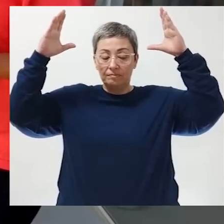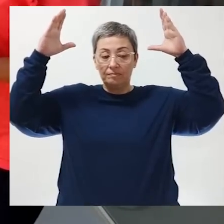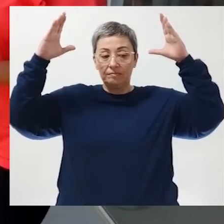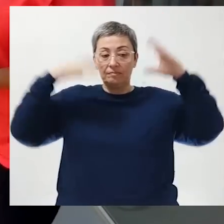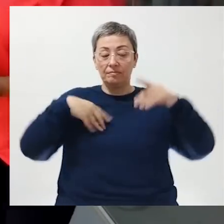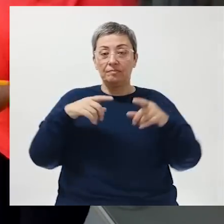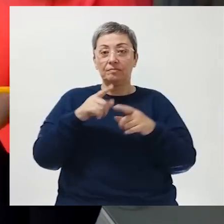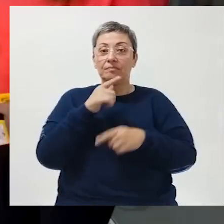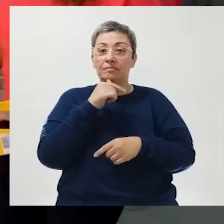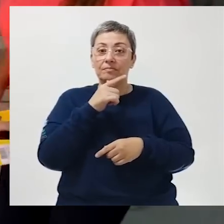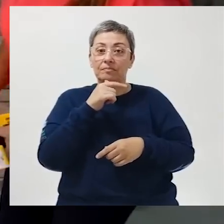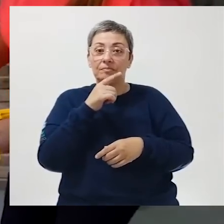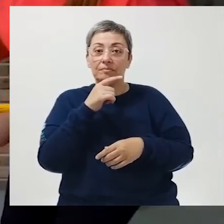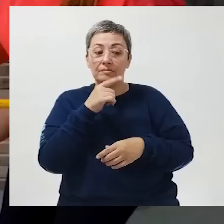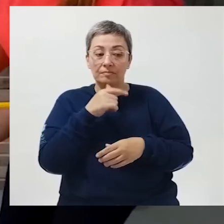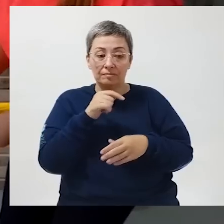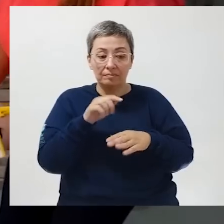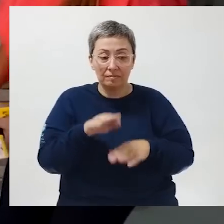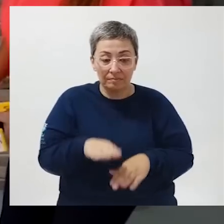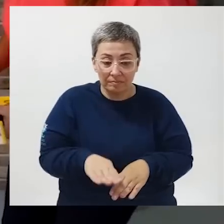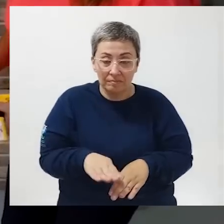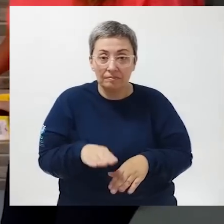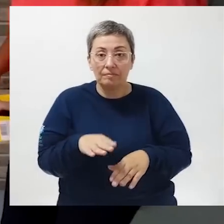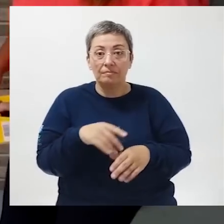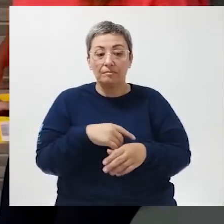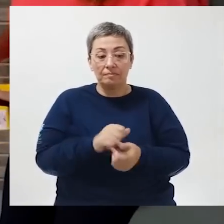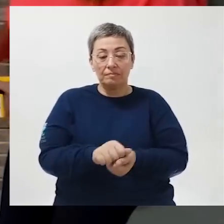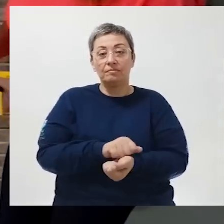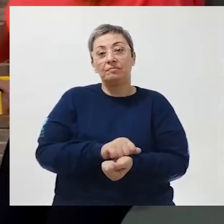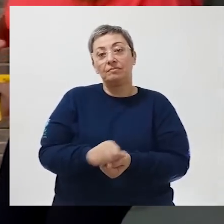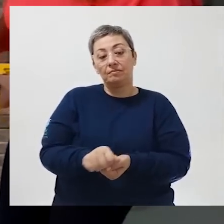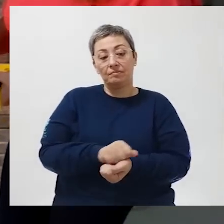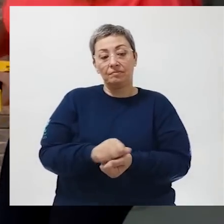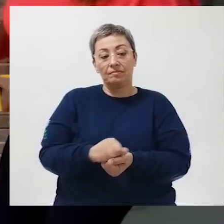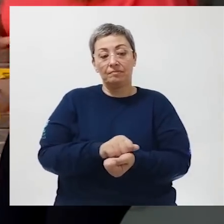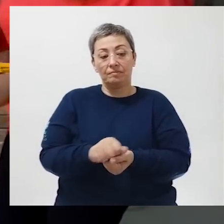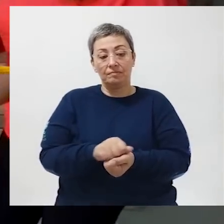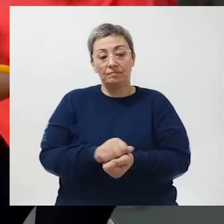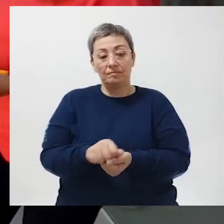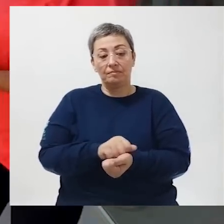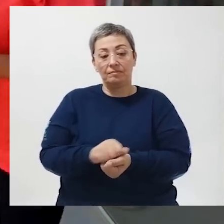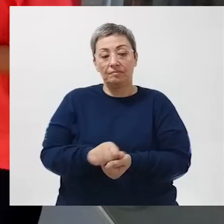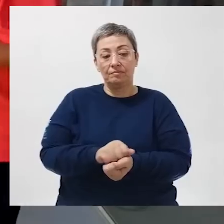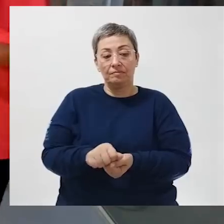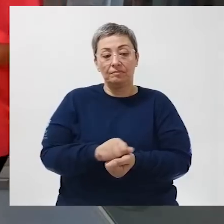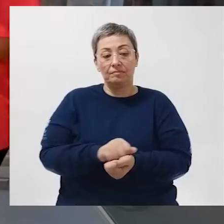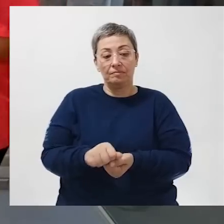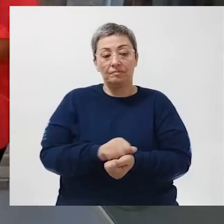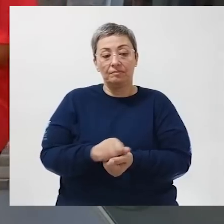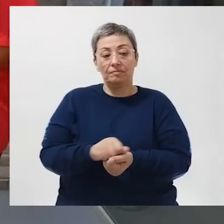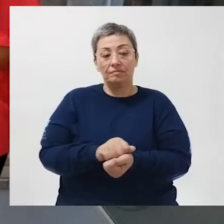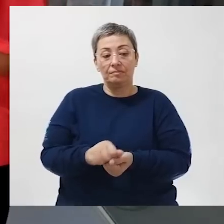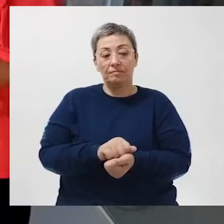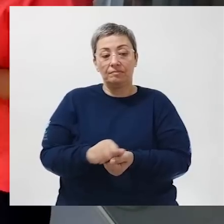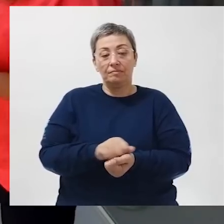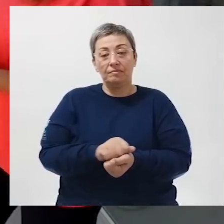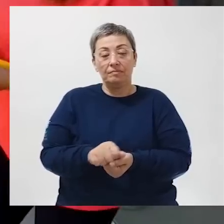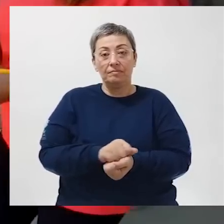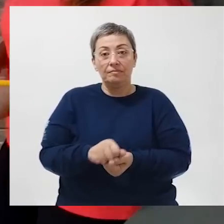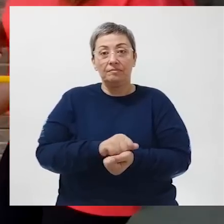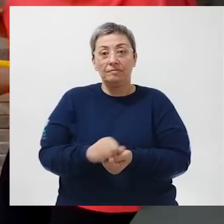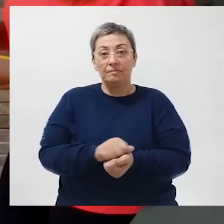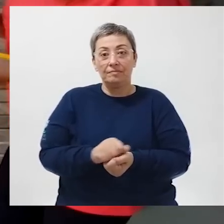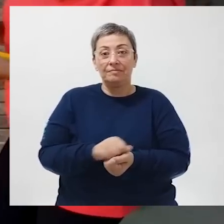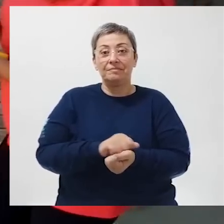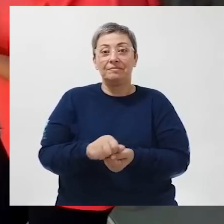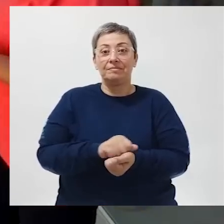tamanho e a água pequenininha. Lava, lava, lavadeira, lava, lava,